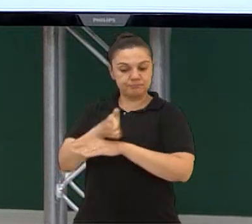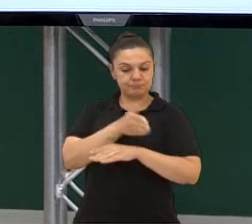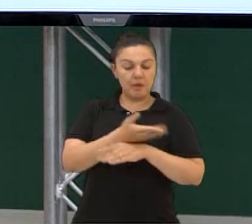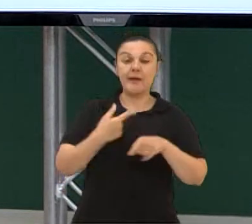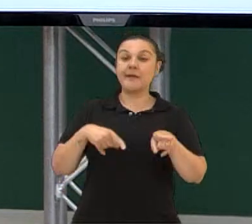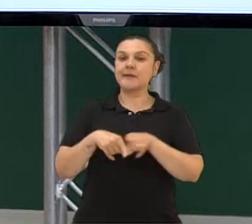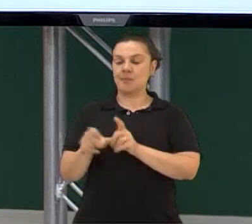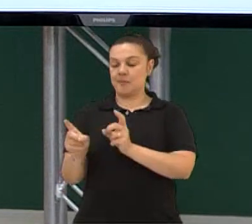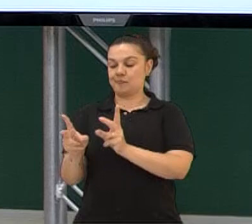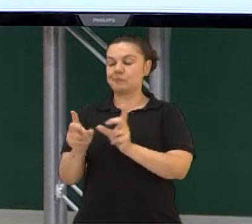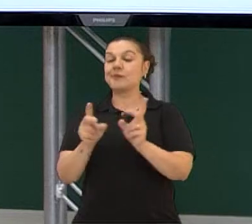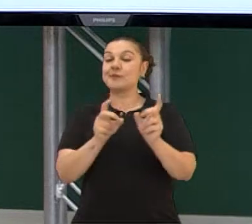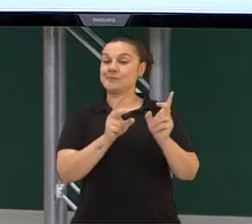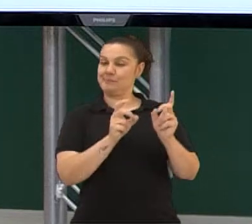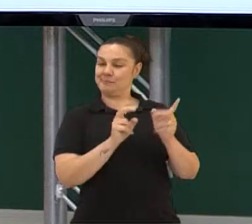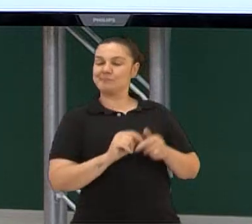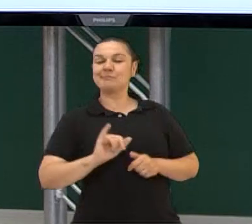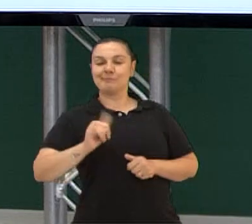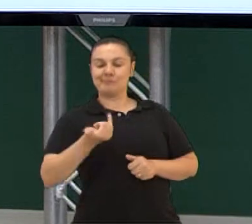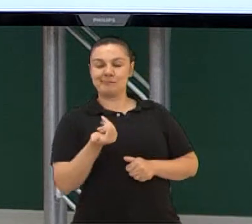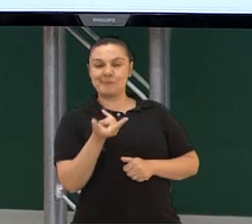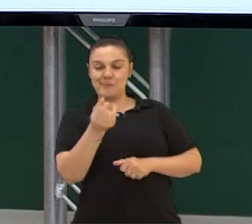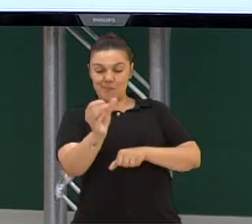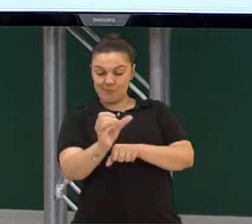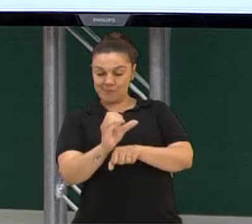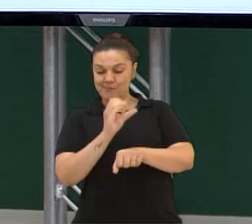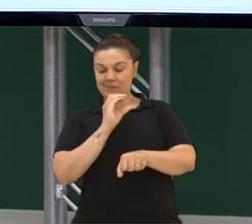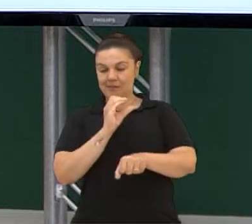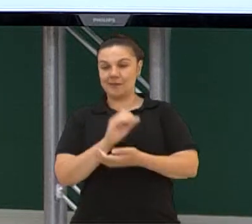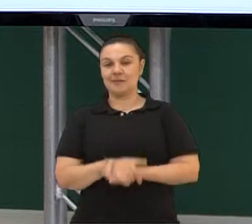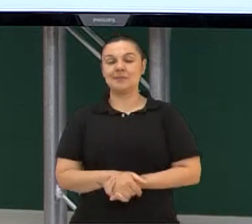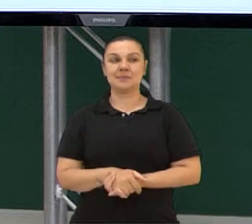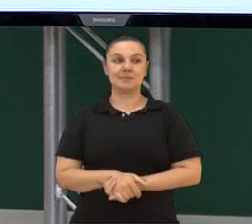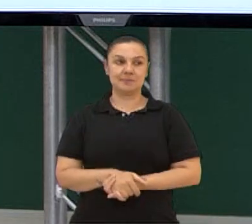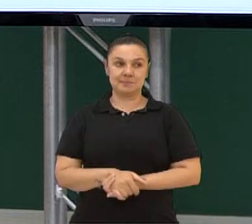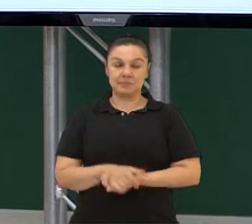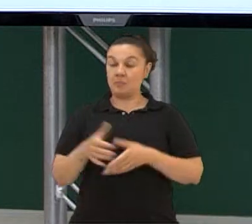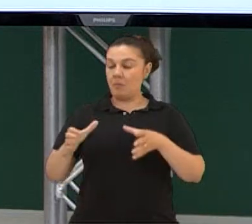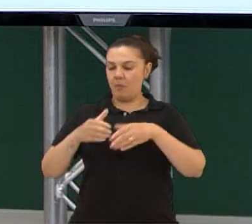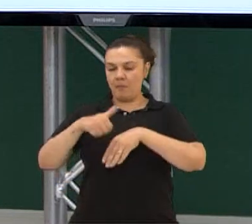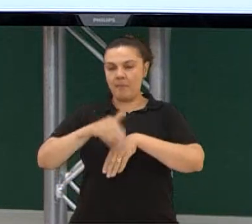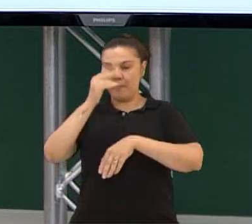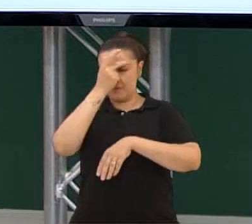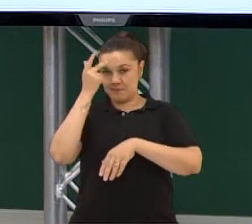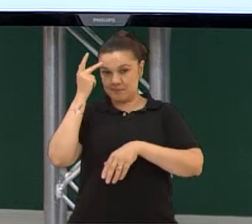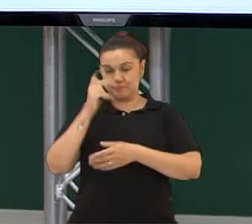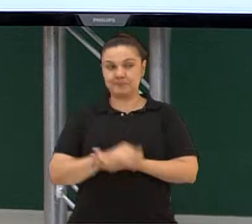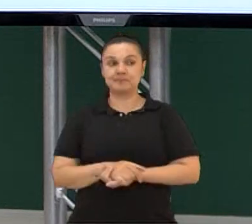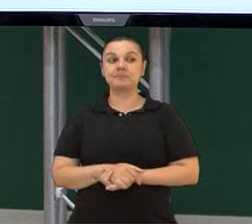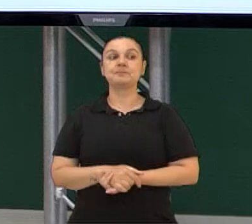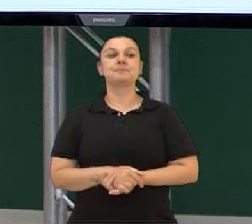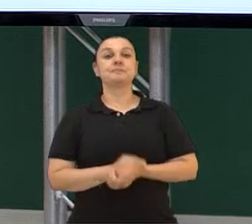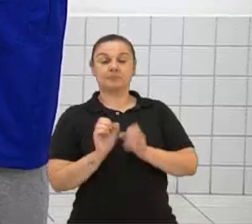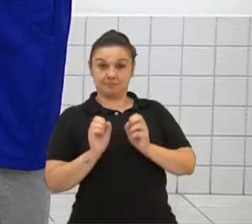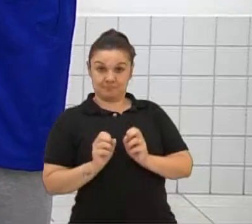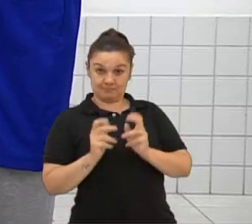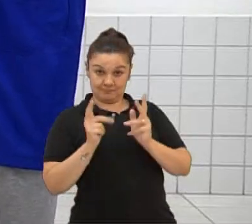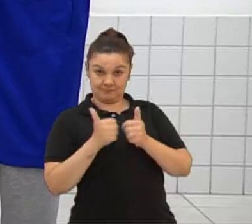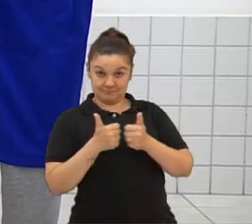pudesse ser consumido, pudesse ser usado pelo maior número de pessoas,